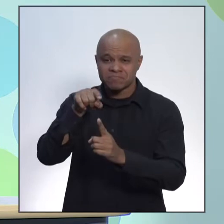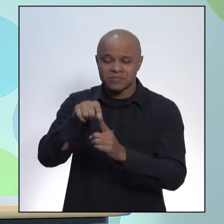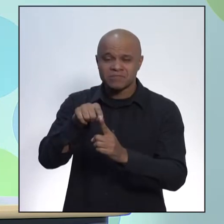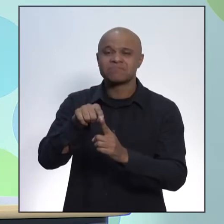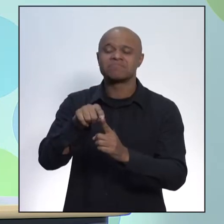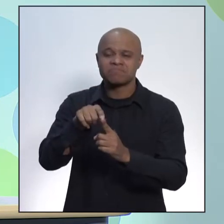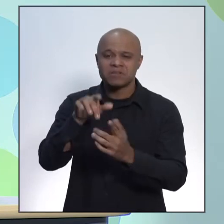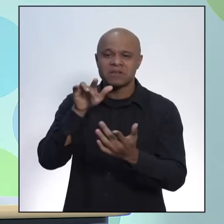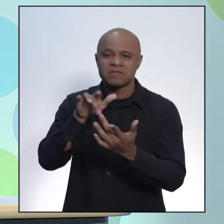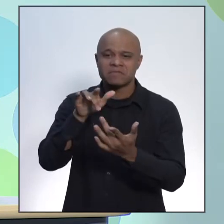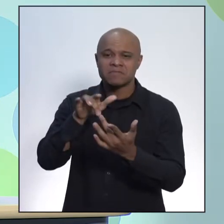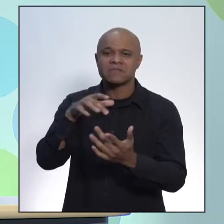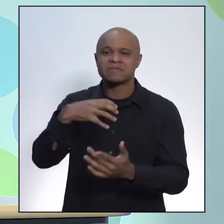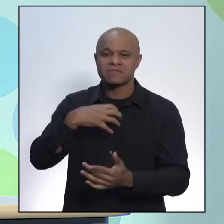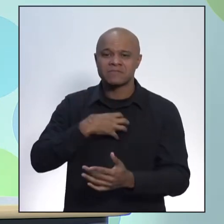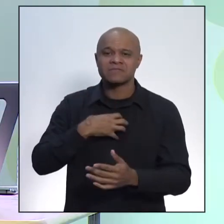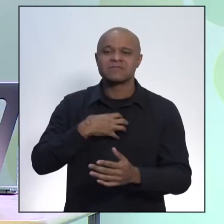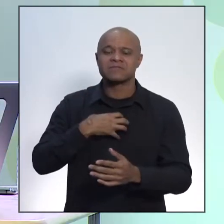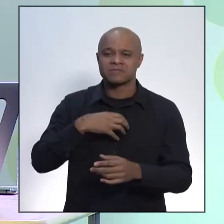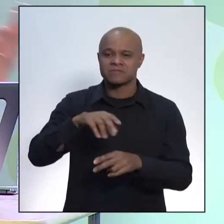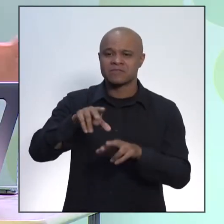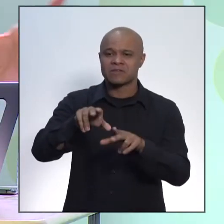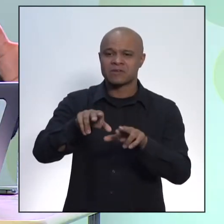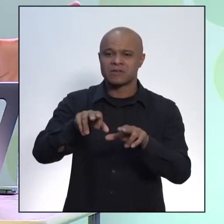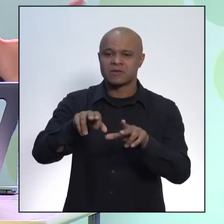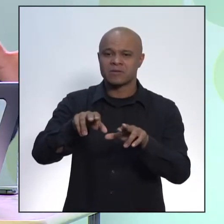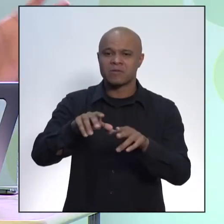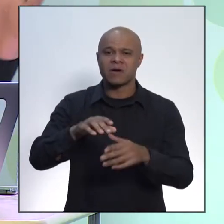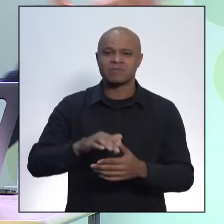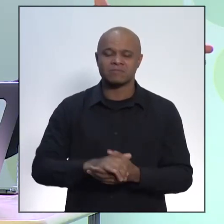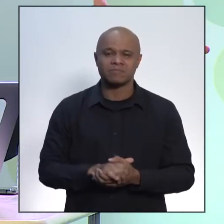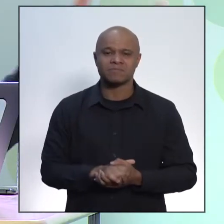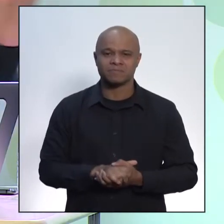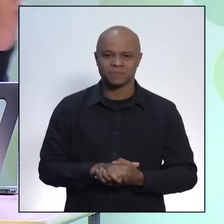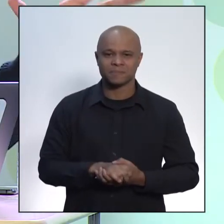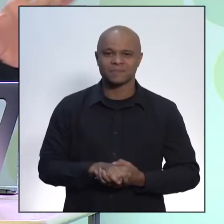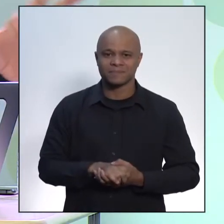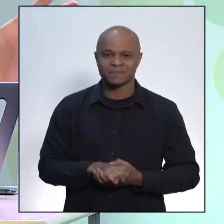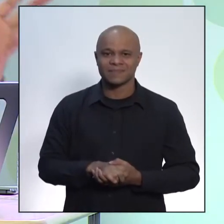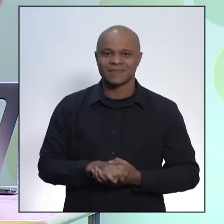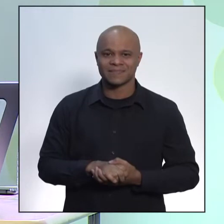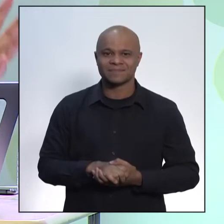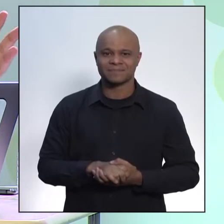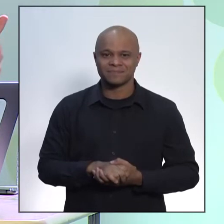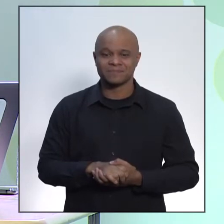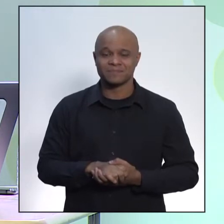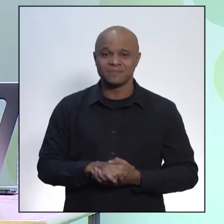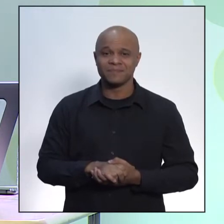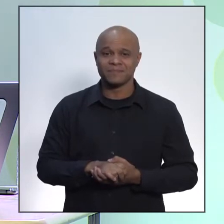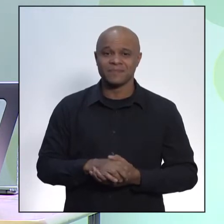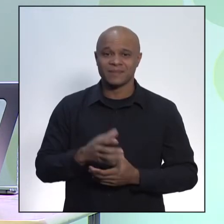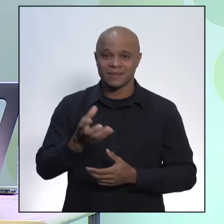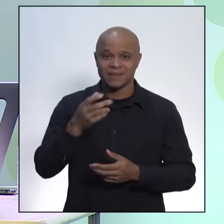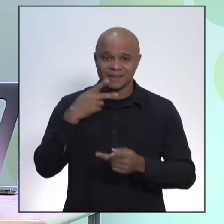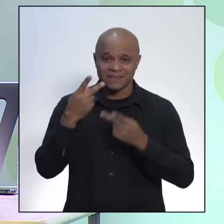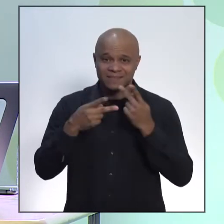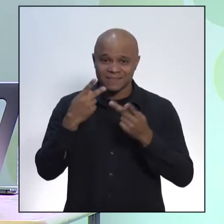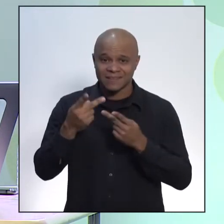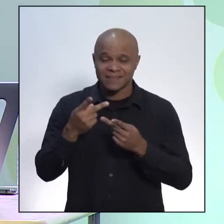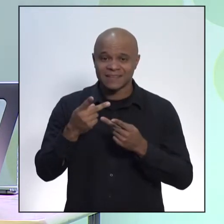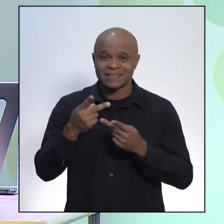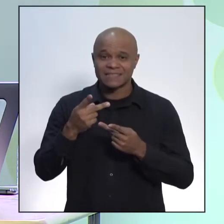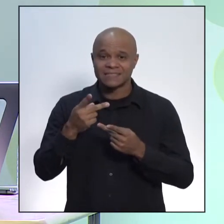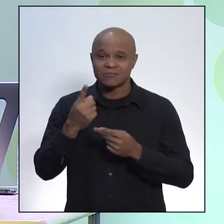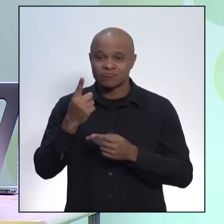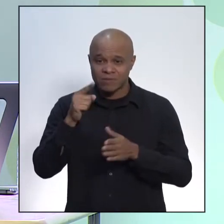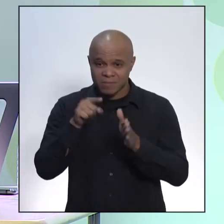eu sinto também. Muito bem, eu queria comentar, mas eu não vou conseguir por conta de tempo. A gente vai conseguir responder